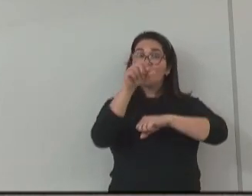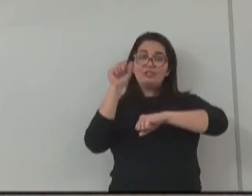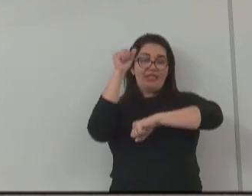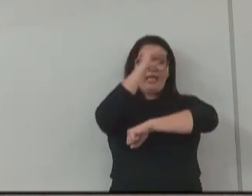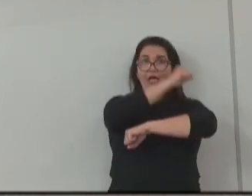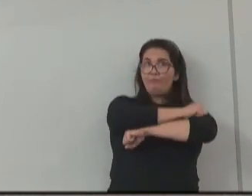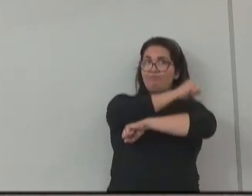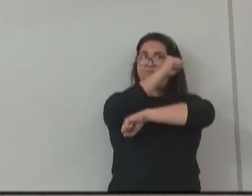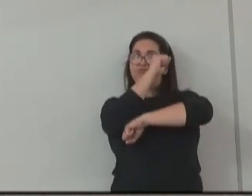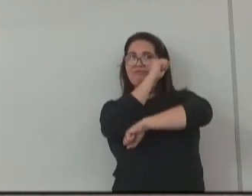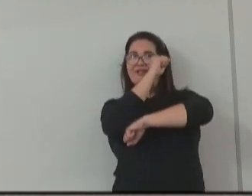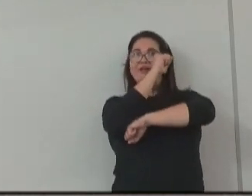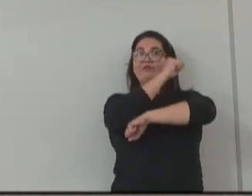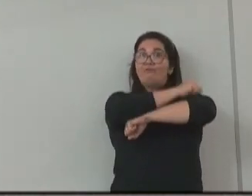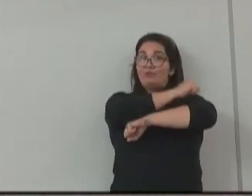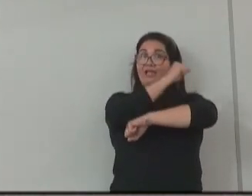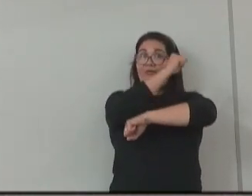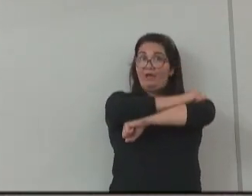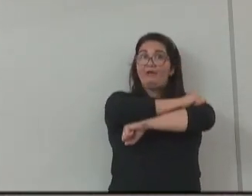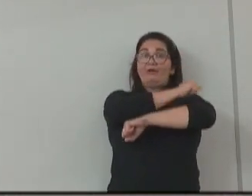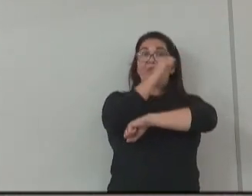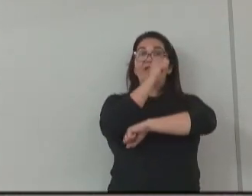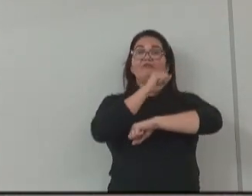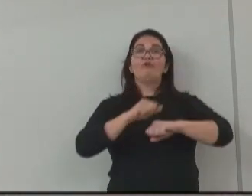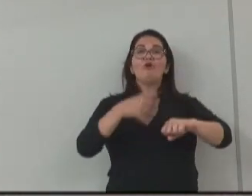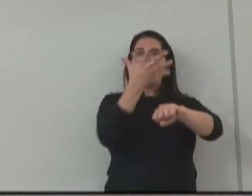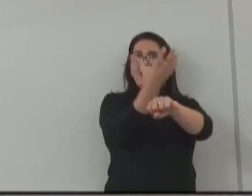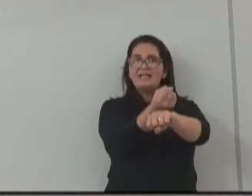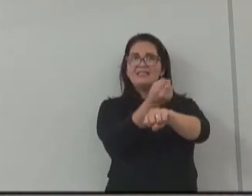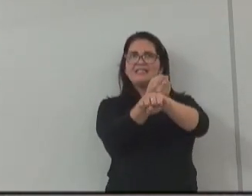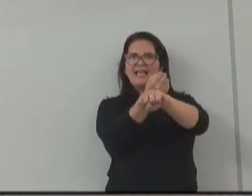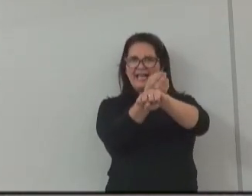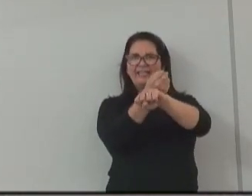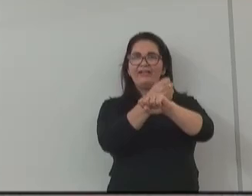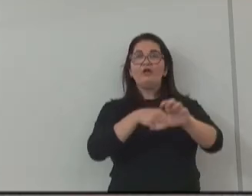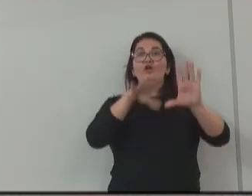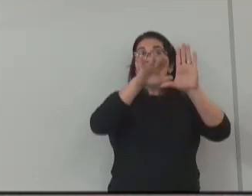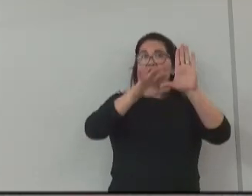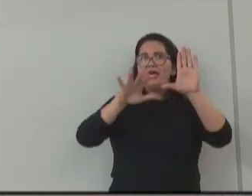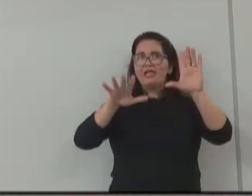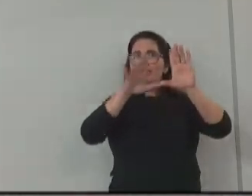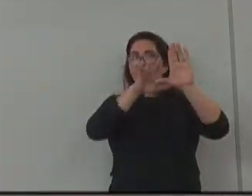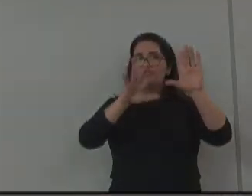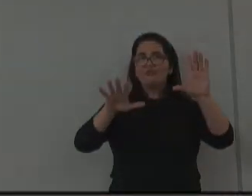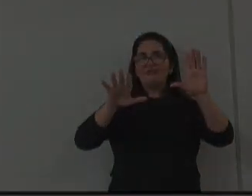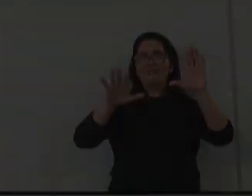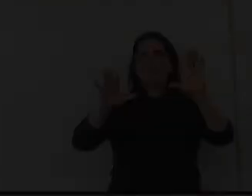celular na imagem que aparece no canto da tela. Obrigada e até a próxima. Tchau!